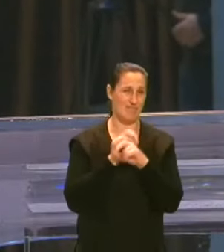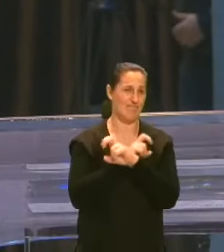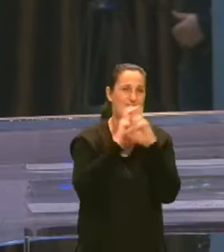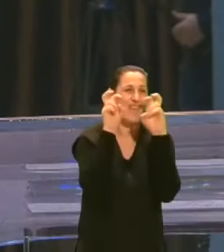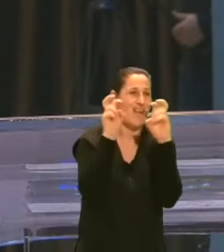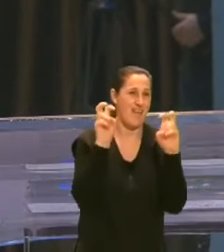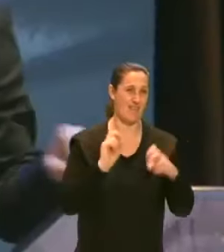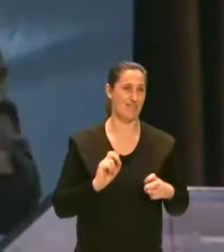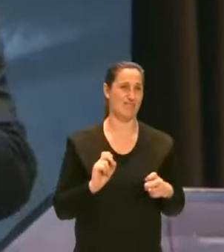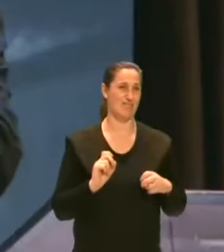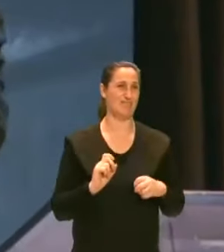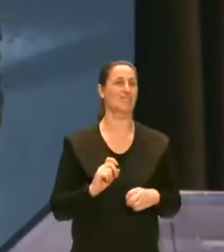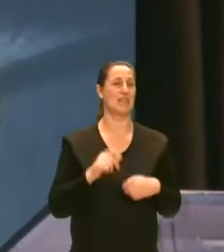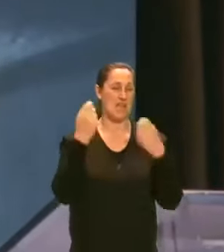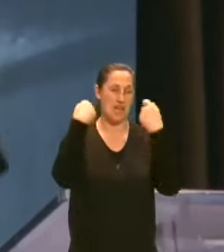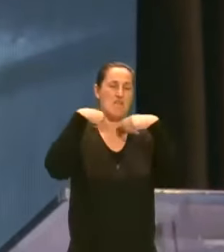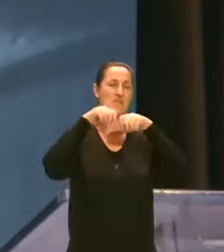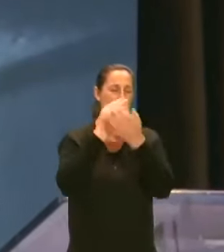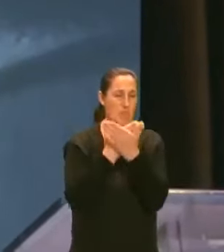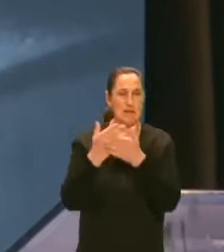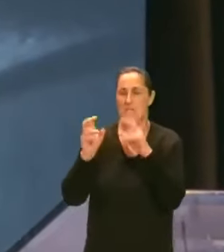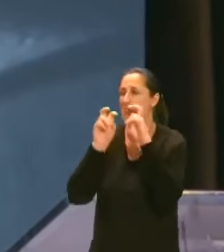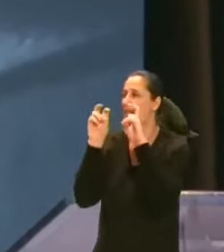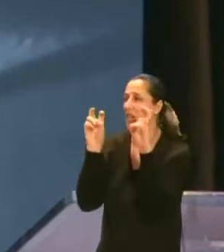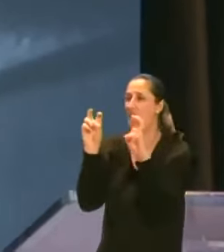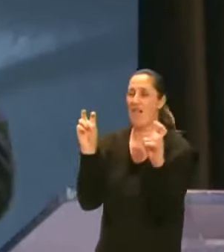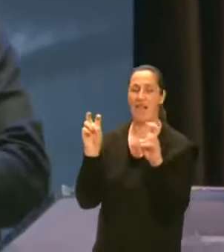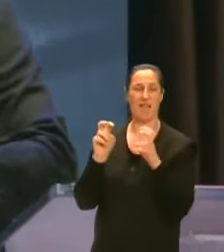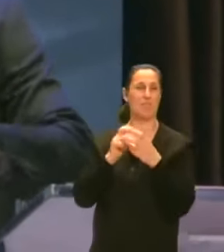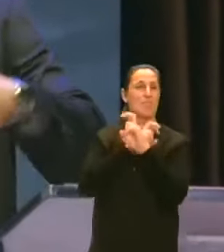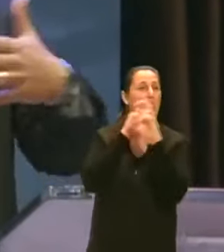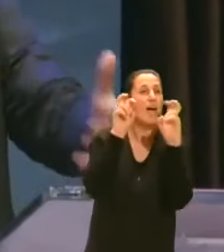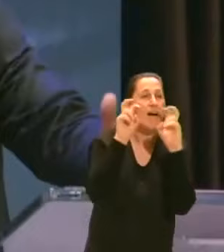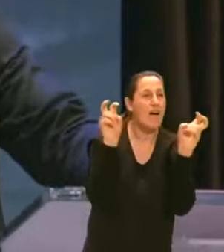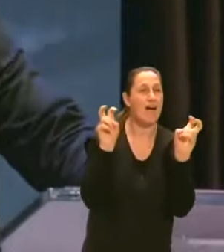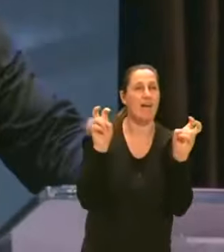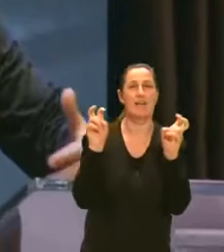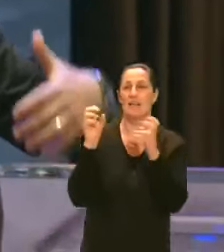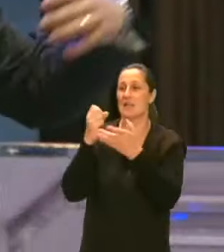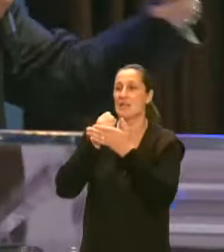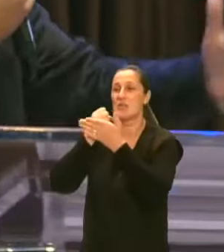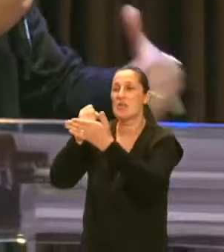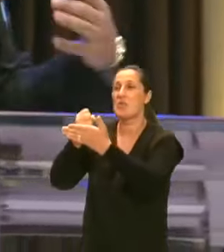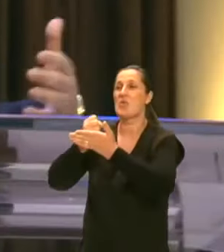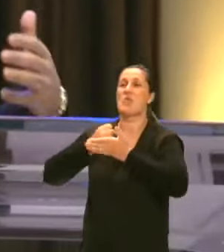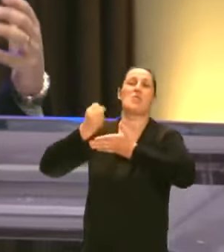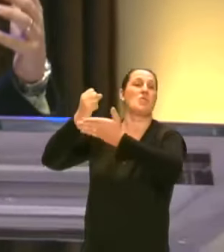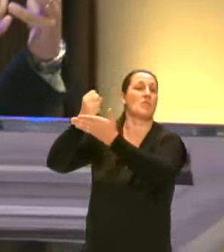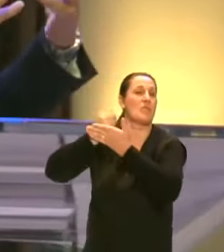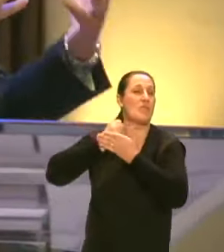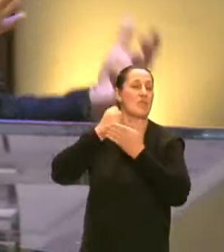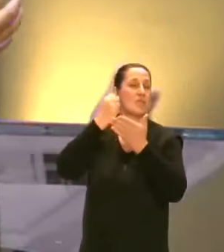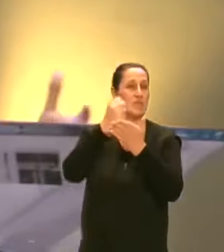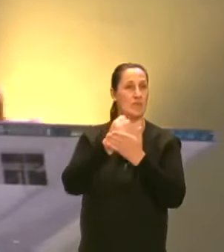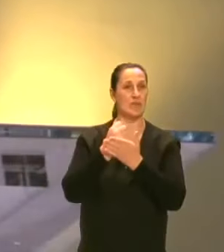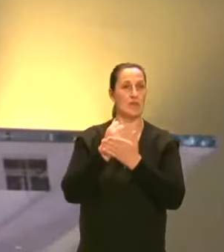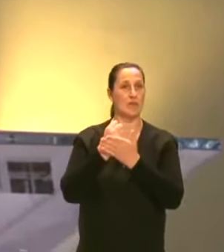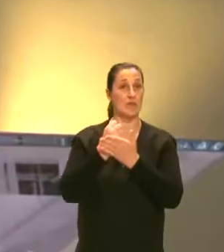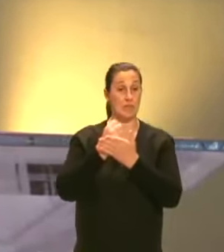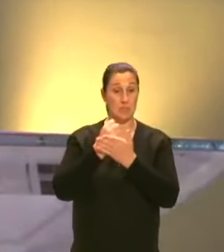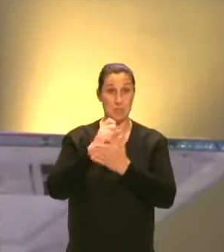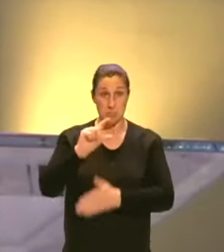socorro. Ela vai gritar para que o seu pastor a socorra, para que o seu pastor a